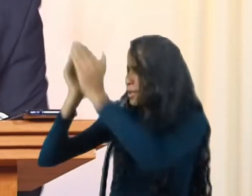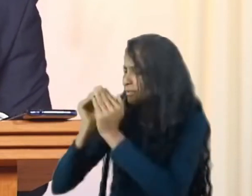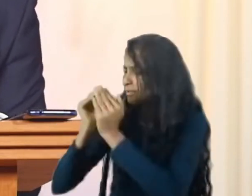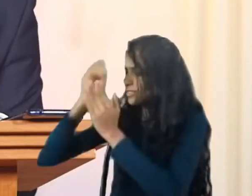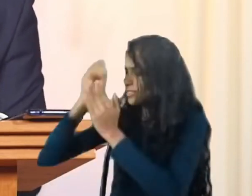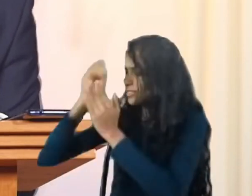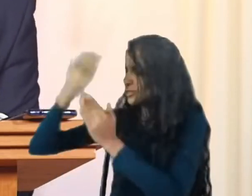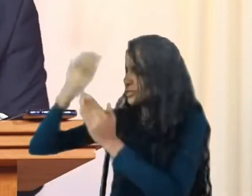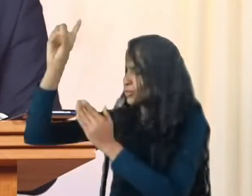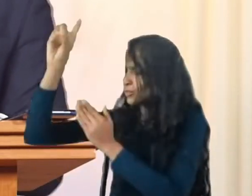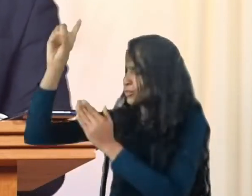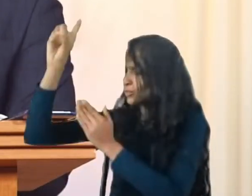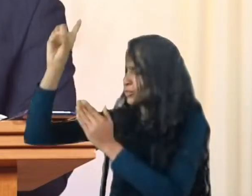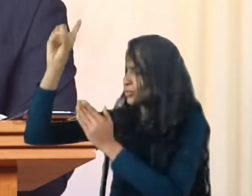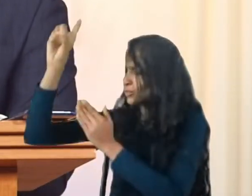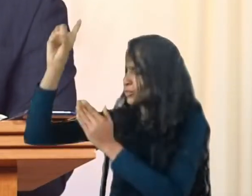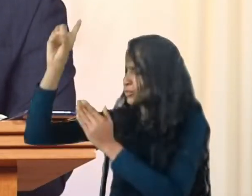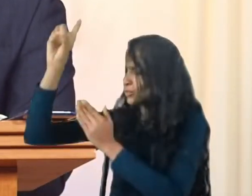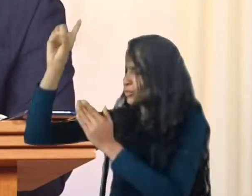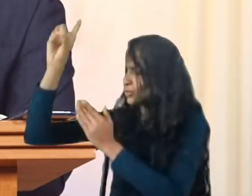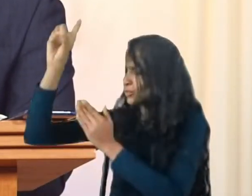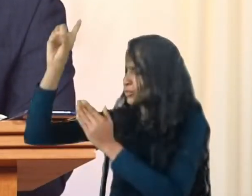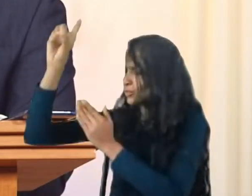a vida daquele jovem.